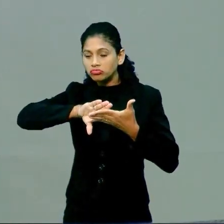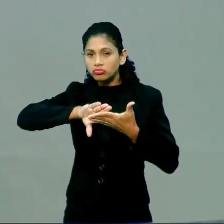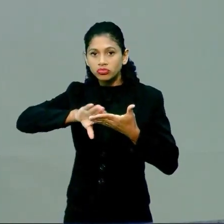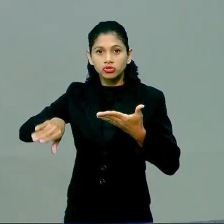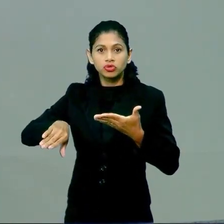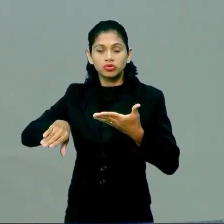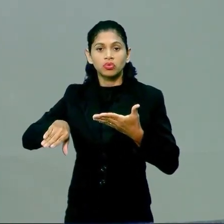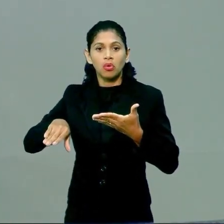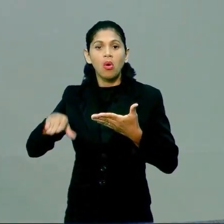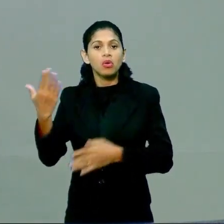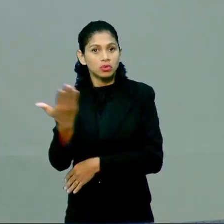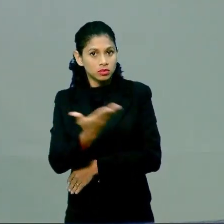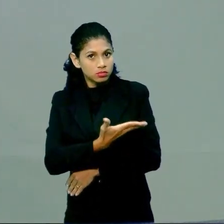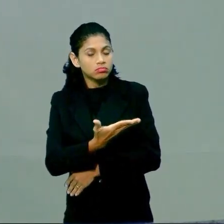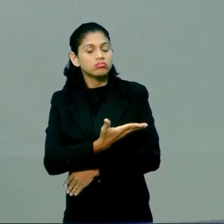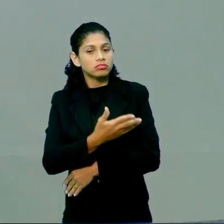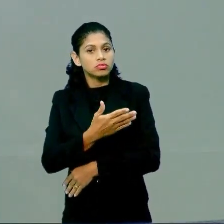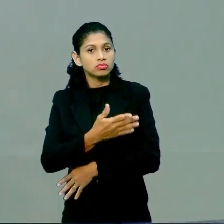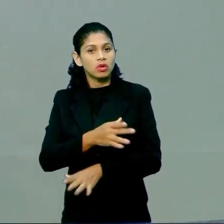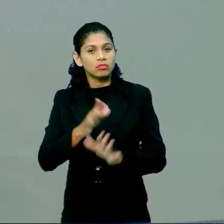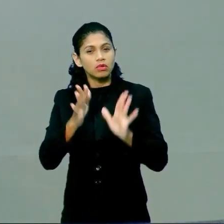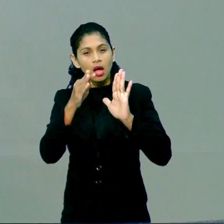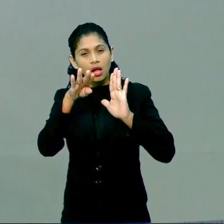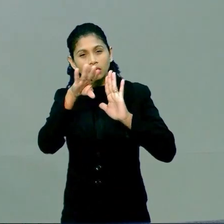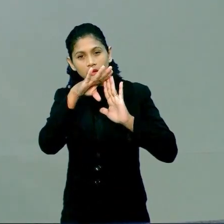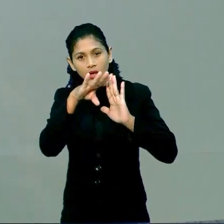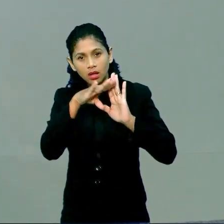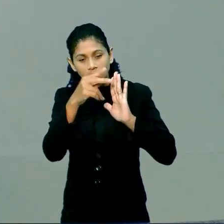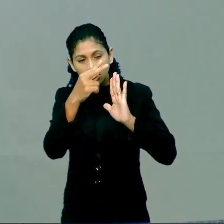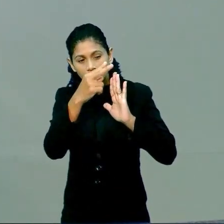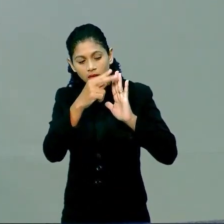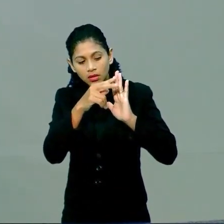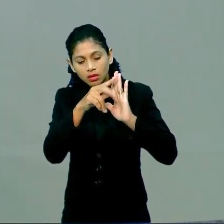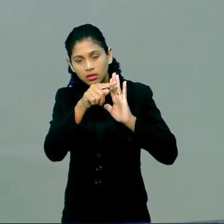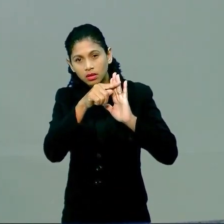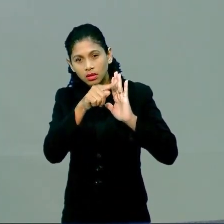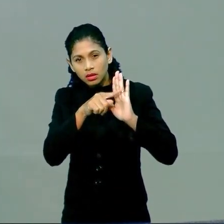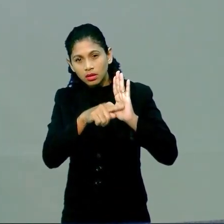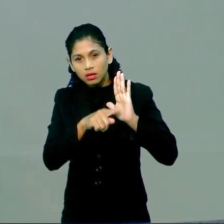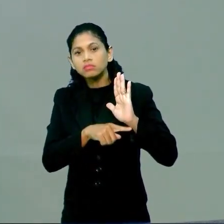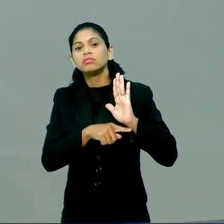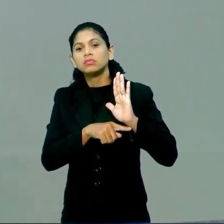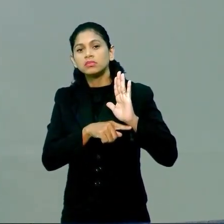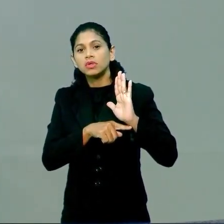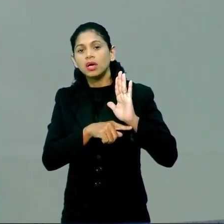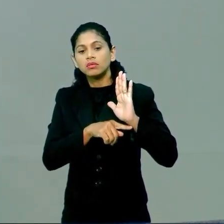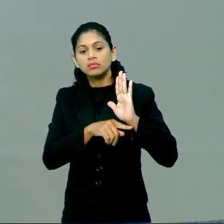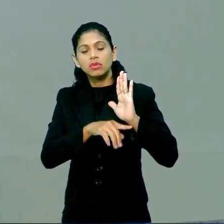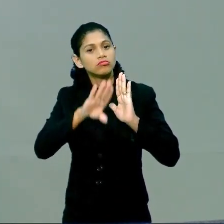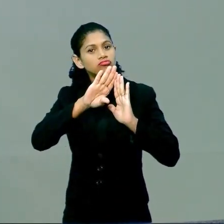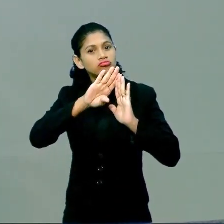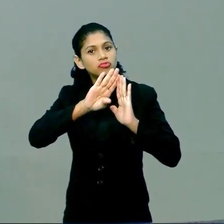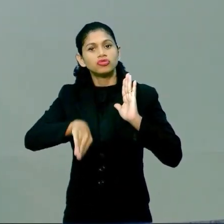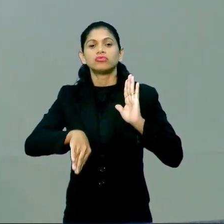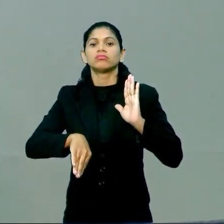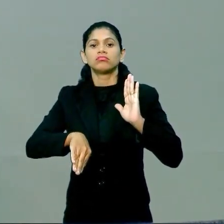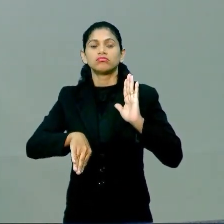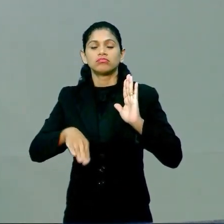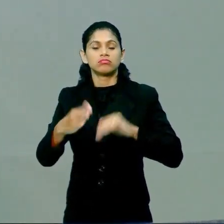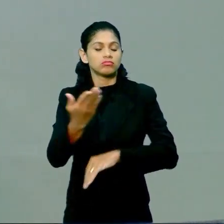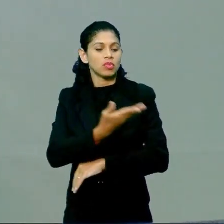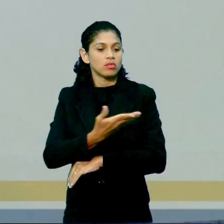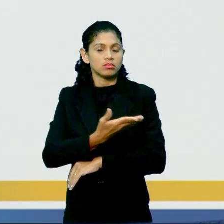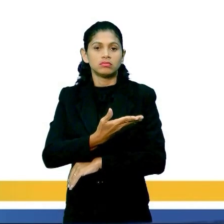aí exclui lá né Tem desfazer amizade foi lá nessa tentativa mas antes que ele pudesse galera